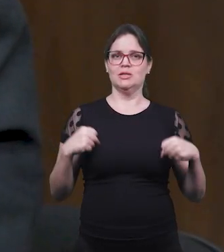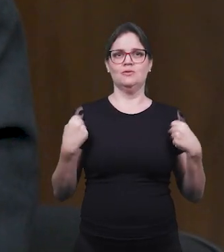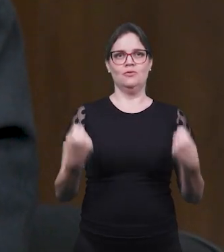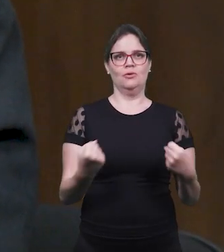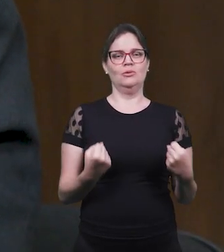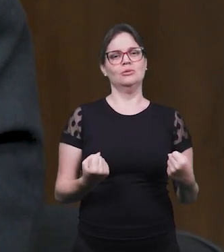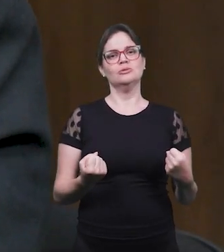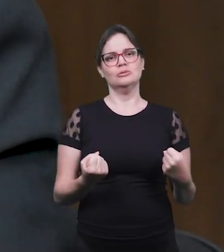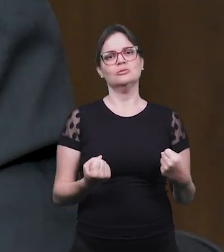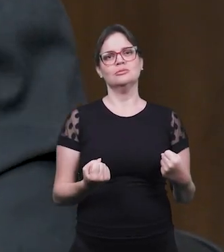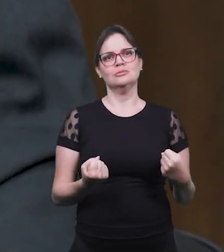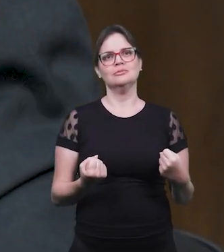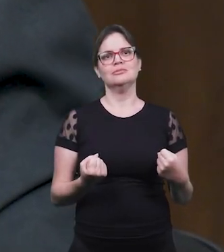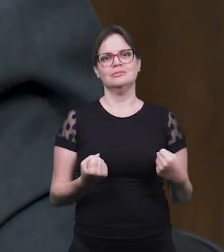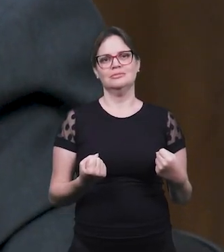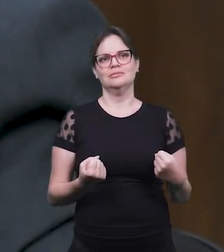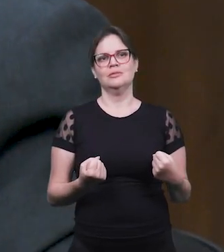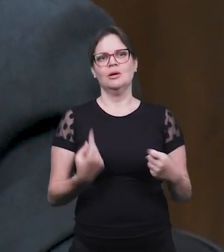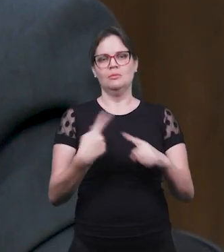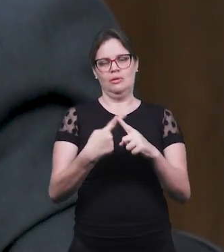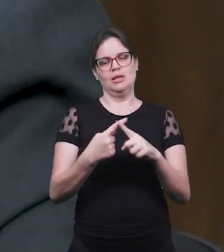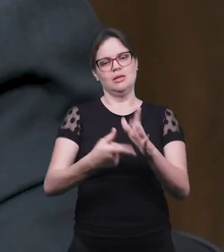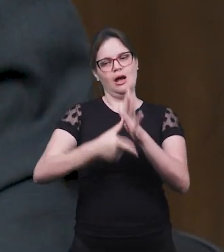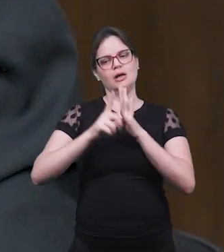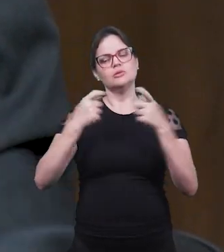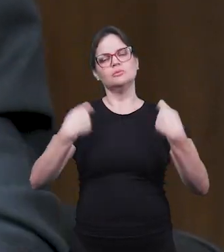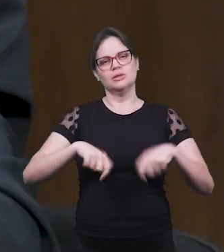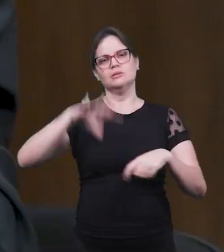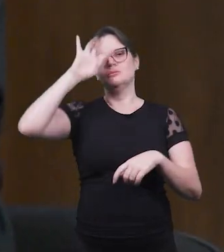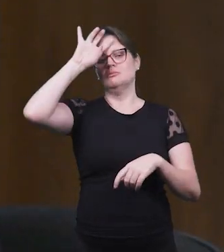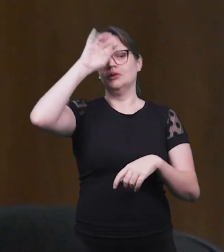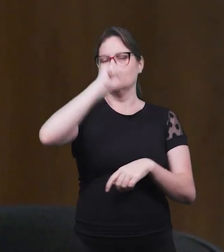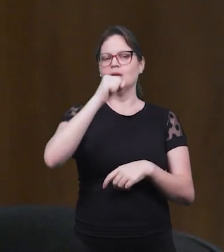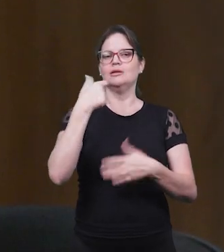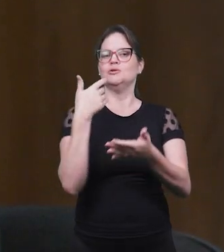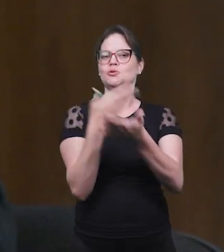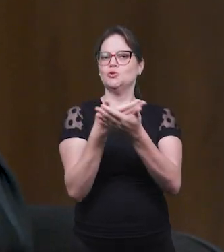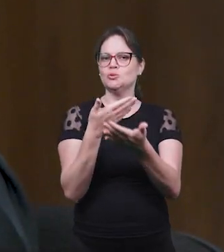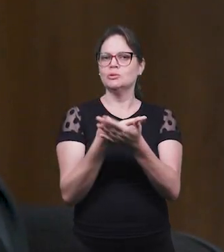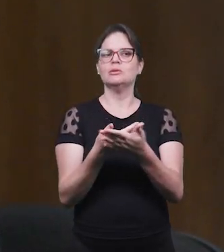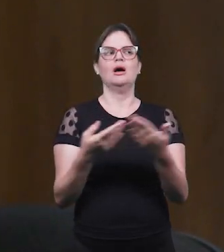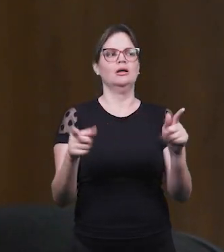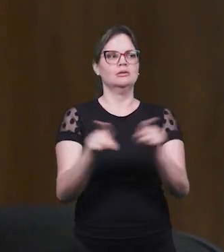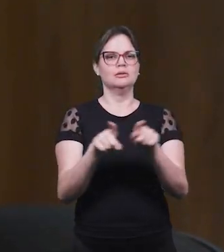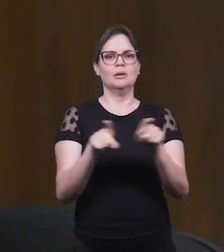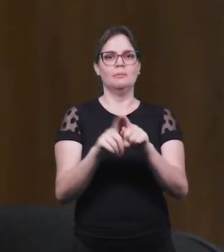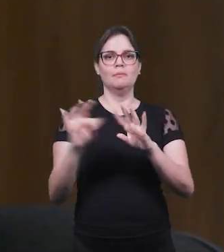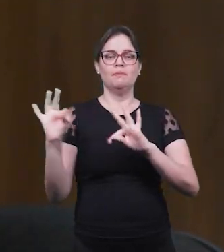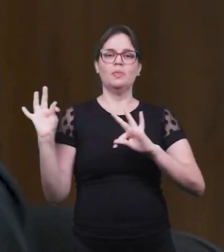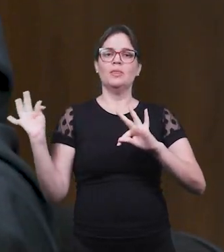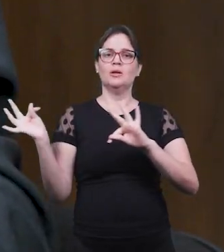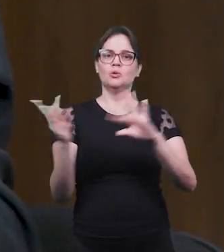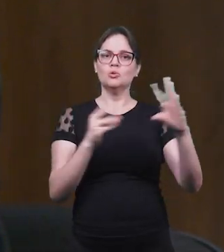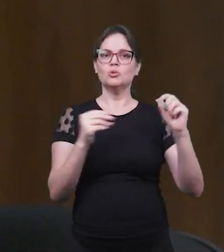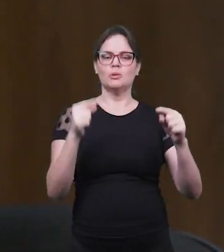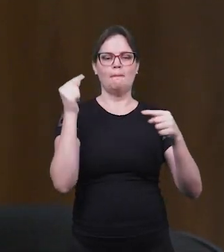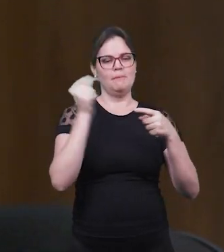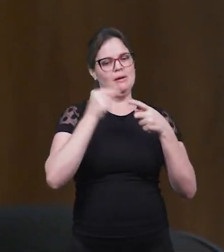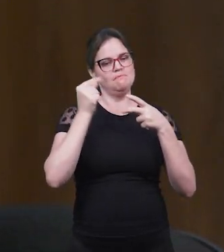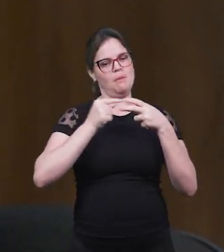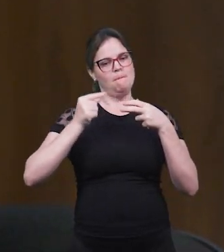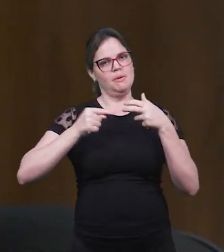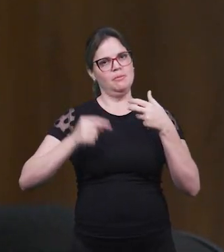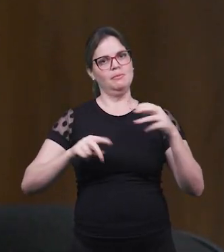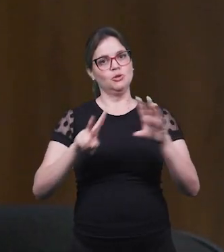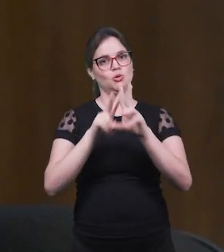não chegaria se não tivesse aprendido, estudado, seguido os primeiros passos dessa